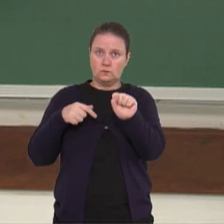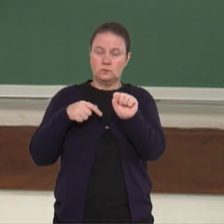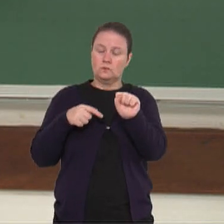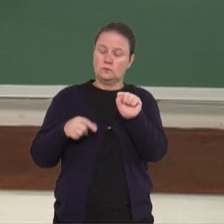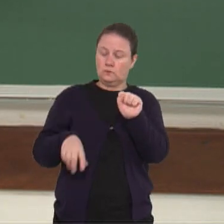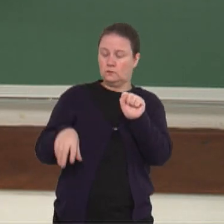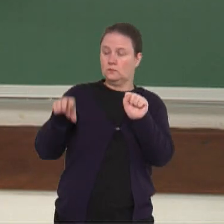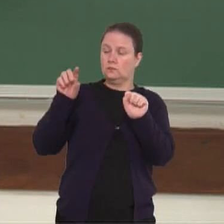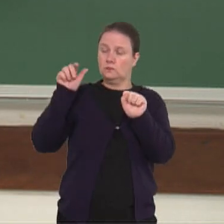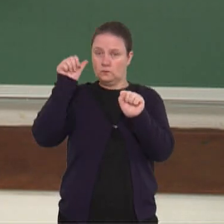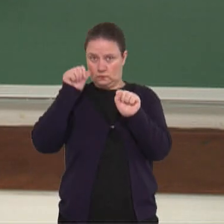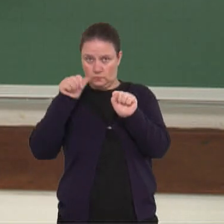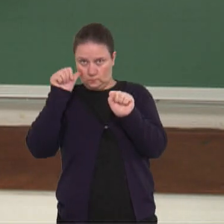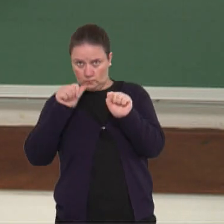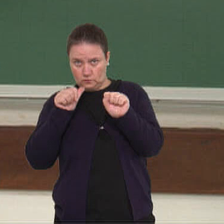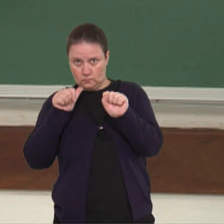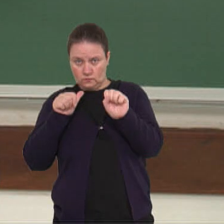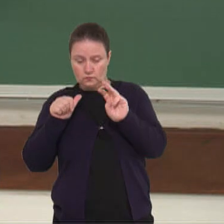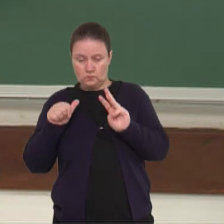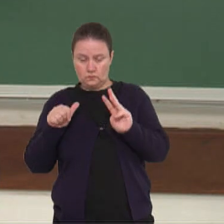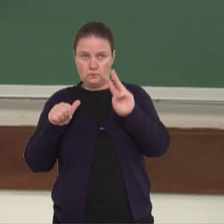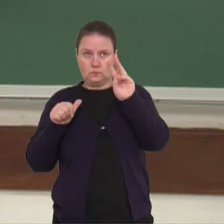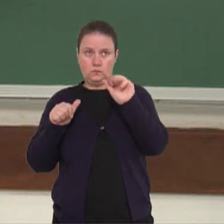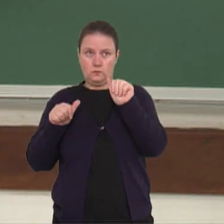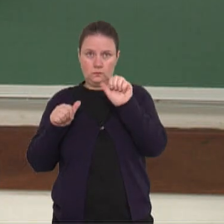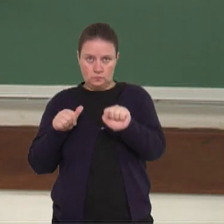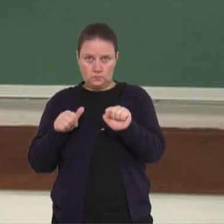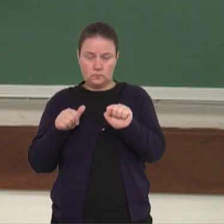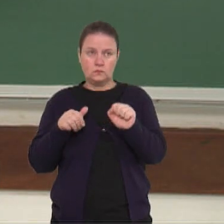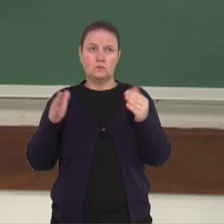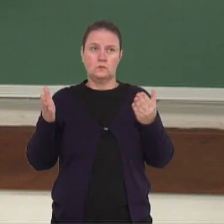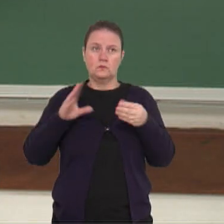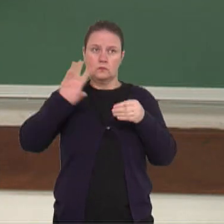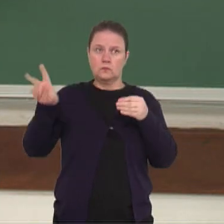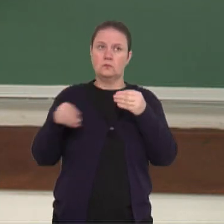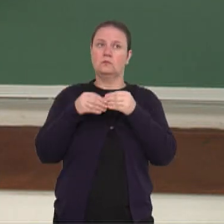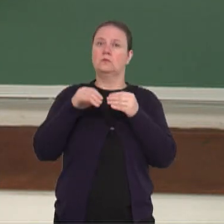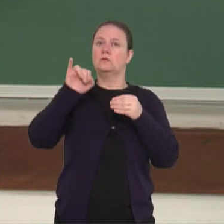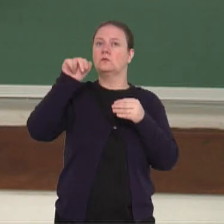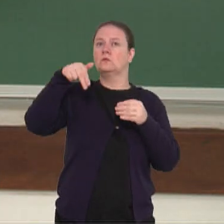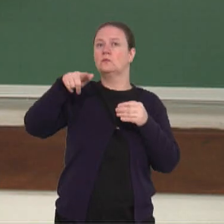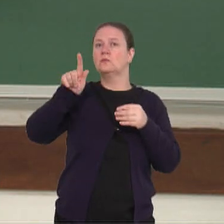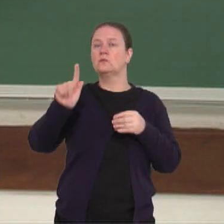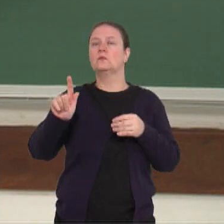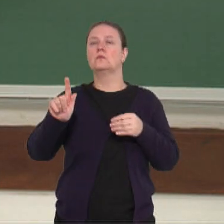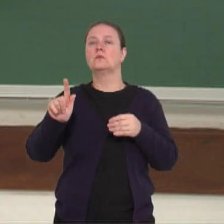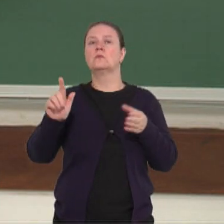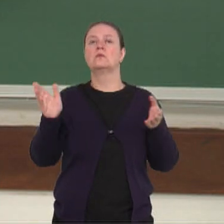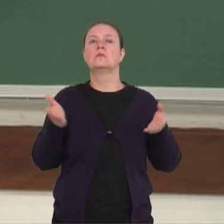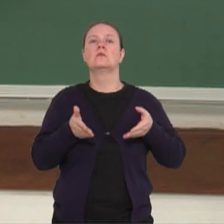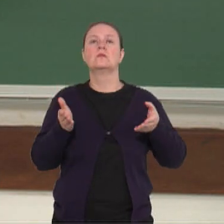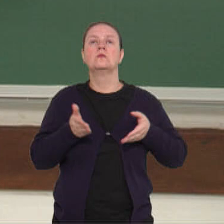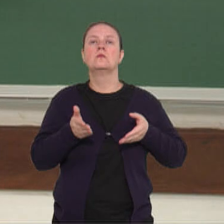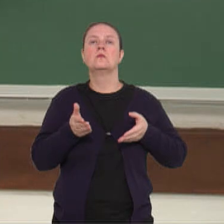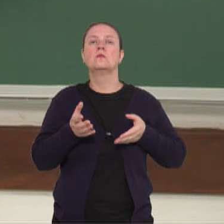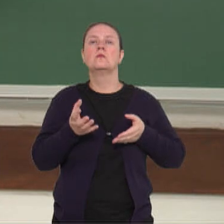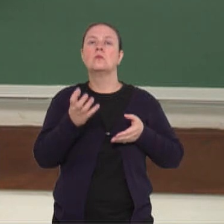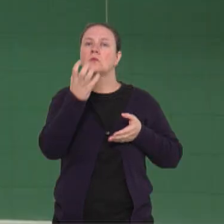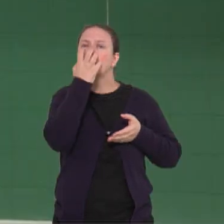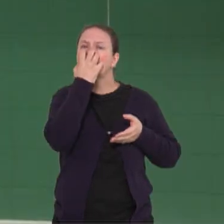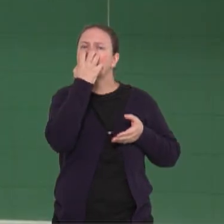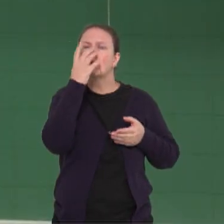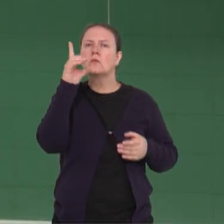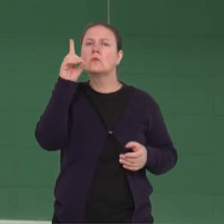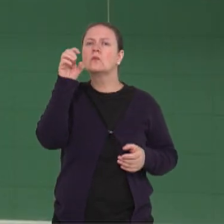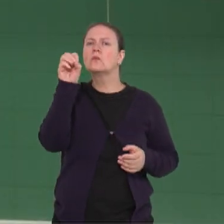verbo principal e coloco ing. Lembram disso? Que mais? The dog. The dog, por qual pronome pessoal que eu posso substituir the dog?